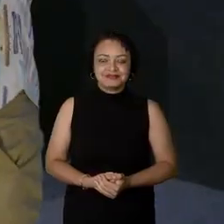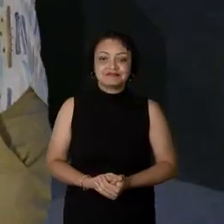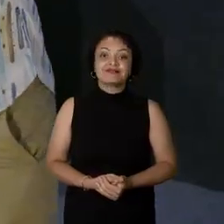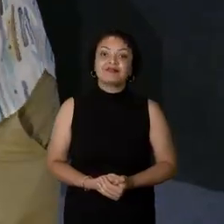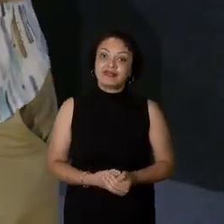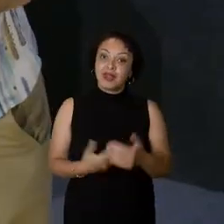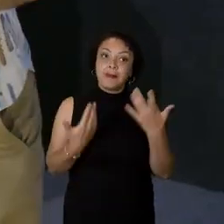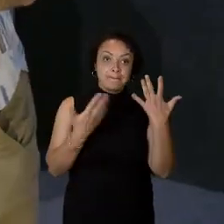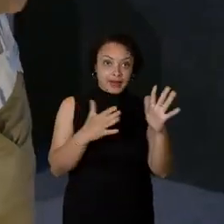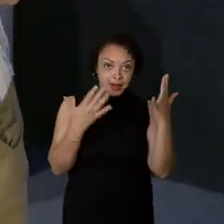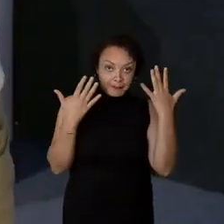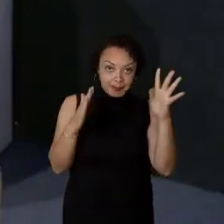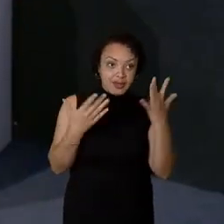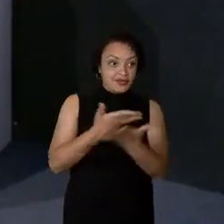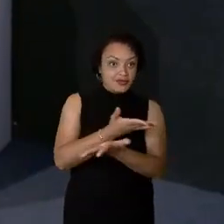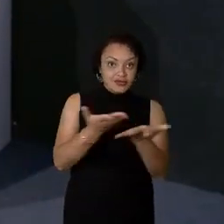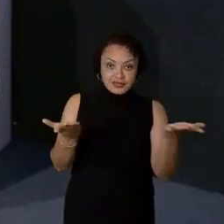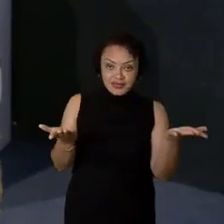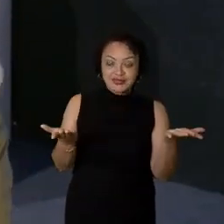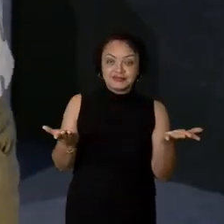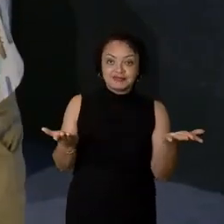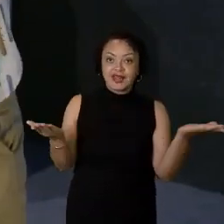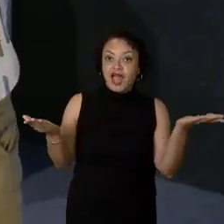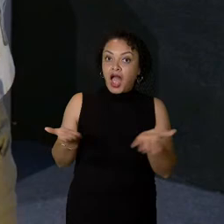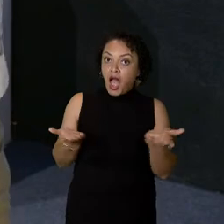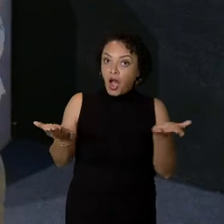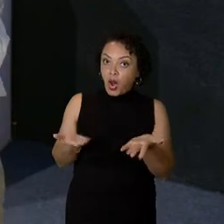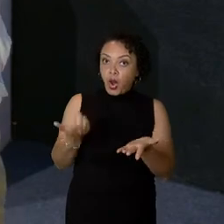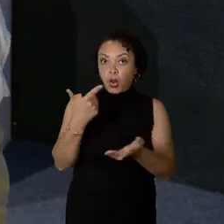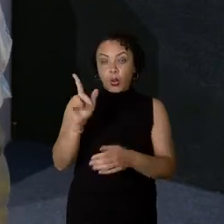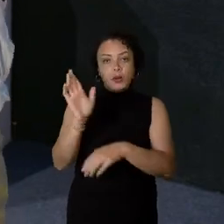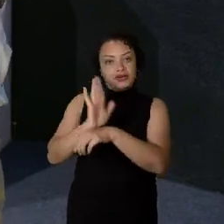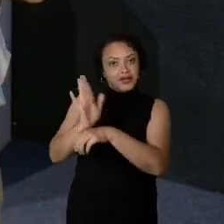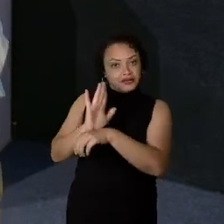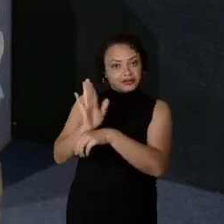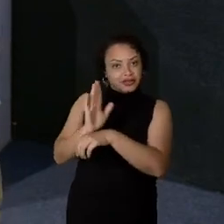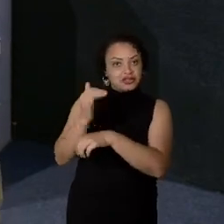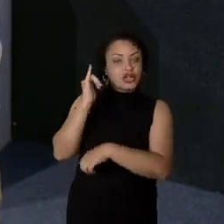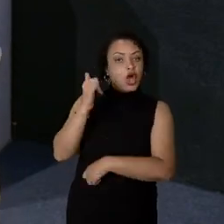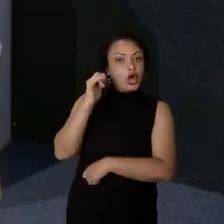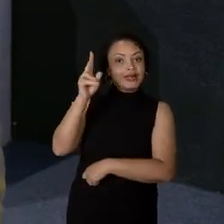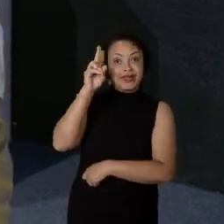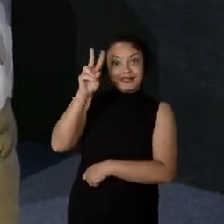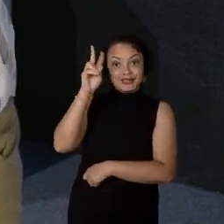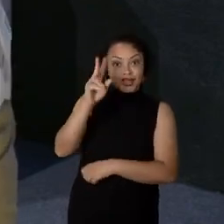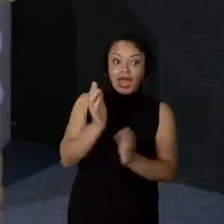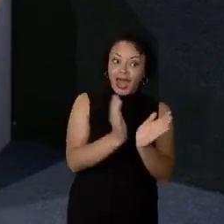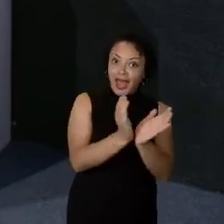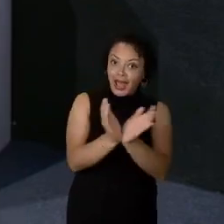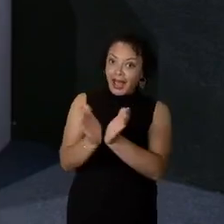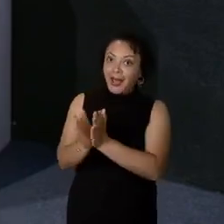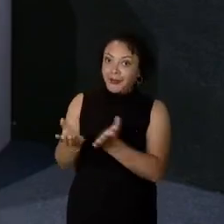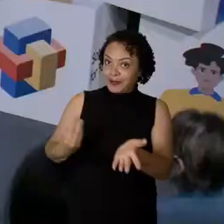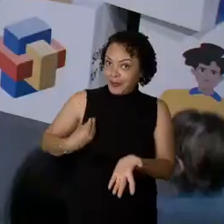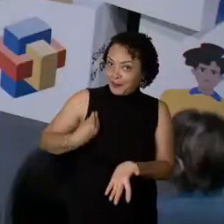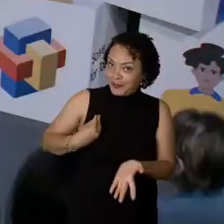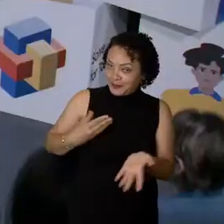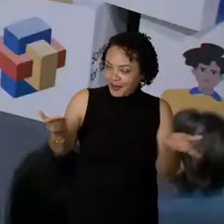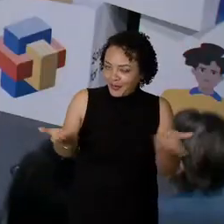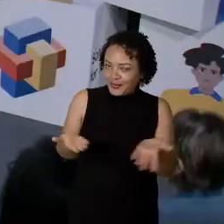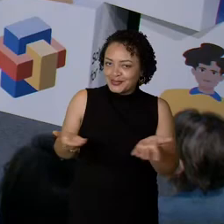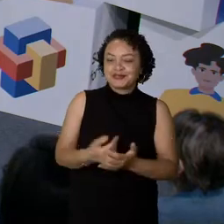Parabéns pelo trabalho de todos vocês. E agora temos mais um vídeo contando a história de mais equipes que estão aqui no Teatro